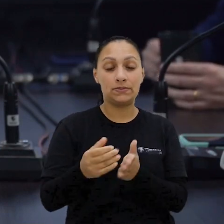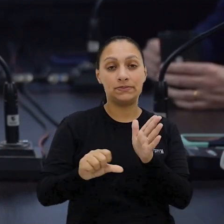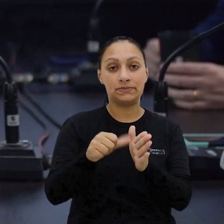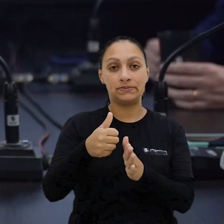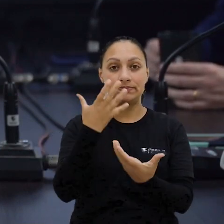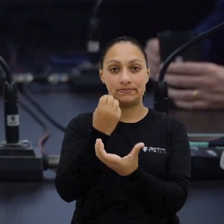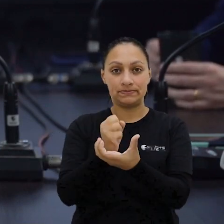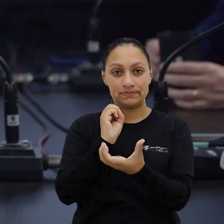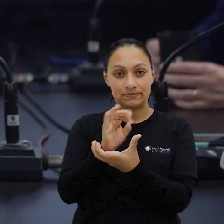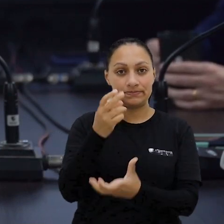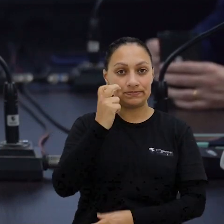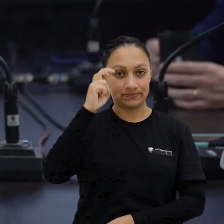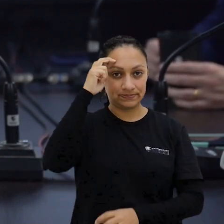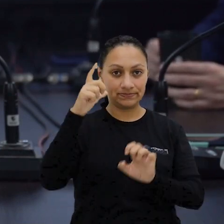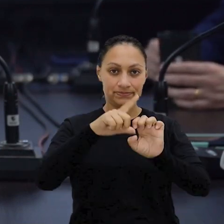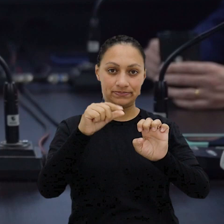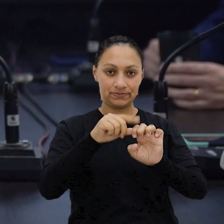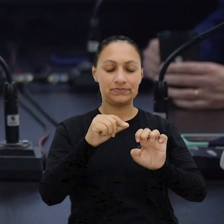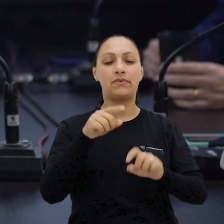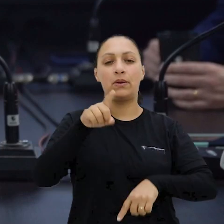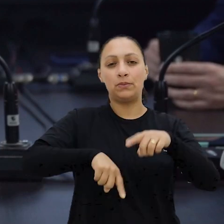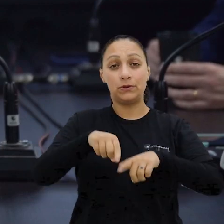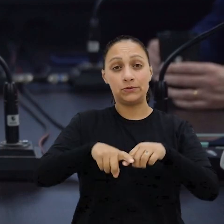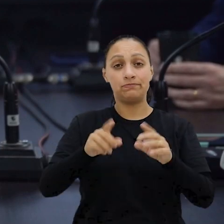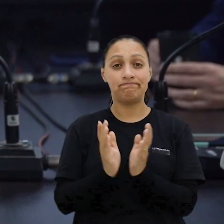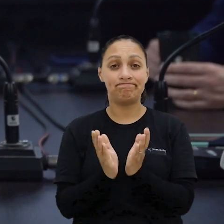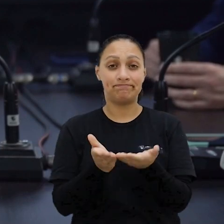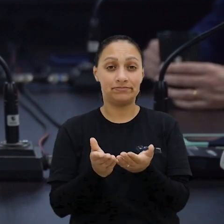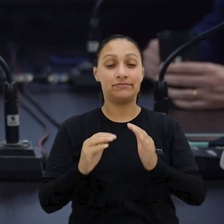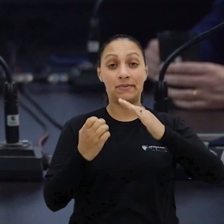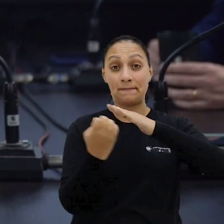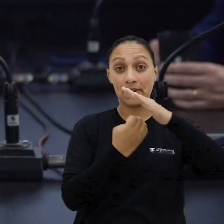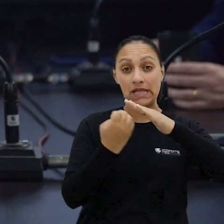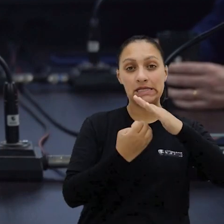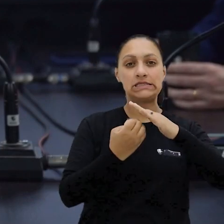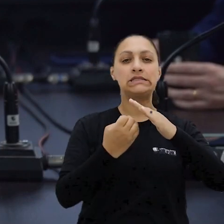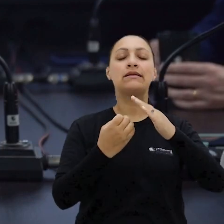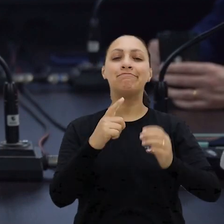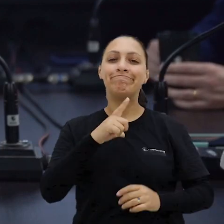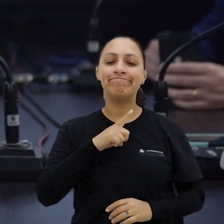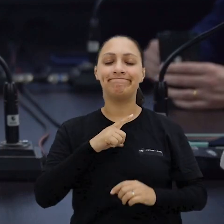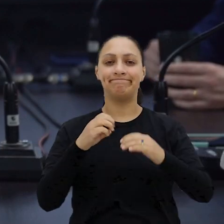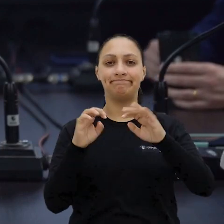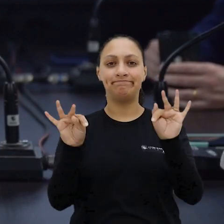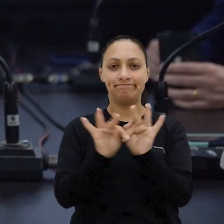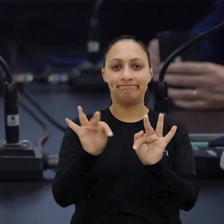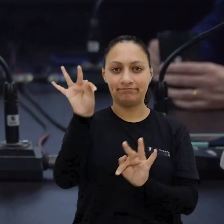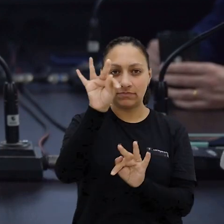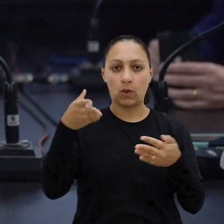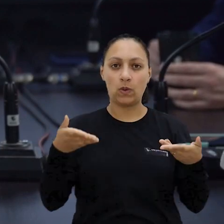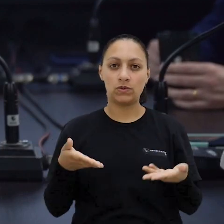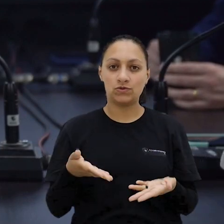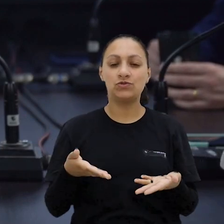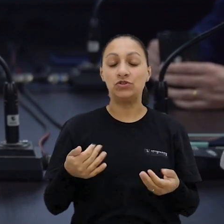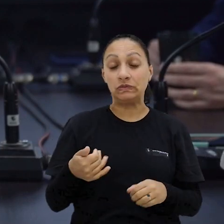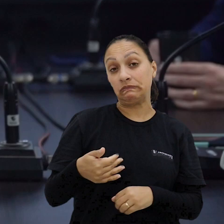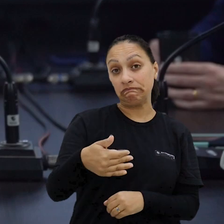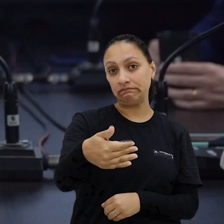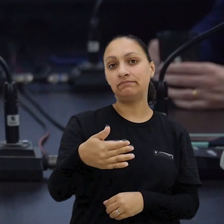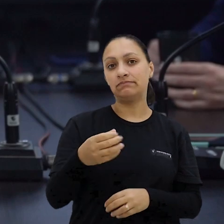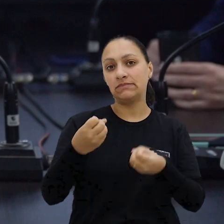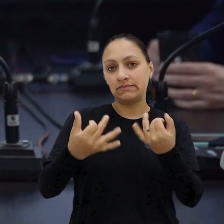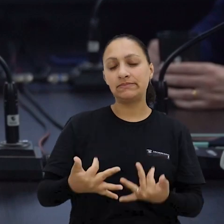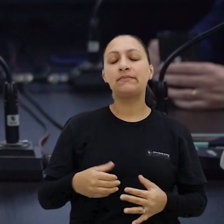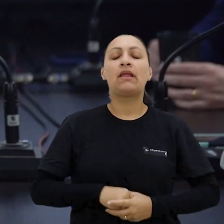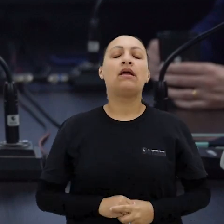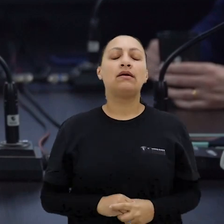podcast Cultura Empreendedora. Esse podcast ele é um produto do Comitê de Empresas do Fevale Tech Park, que a gente vai falar um pouco mais daqui a